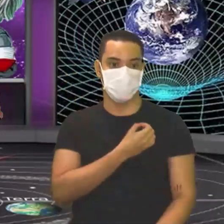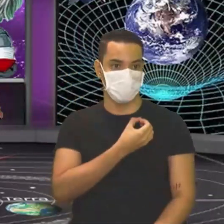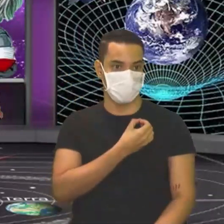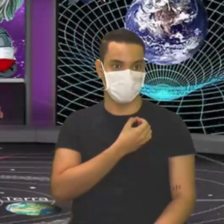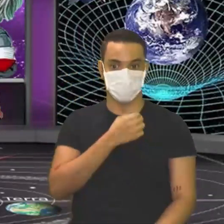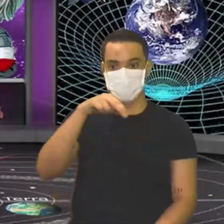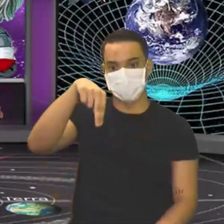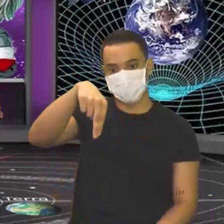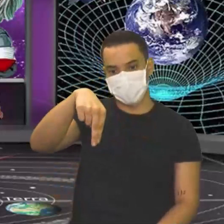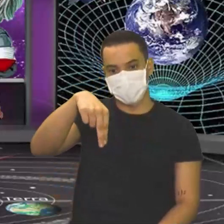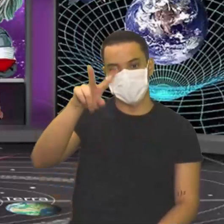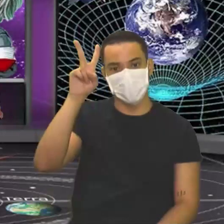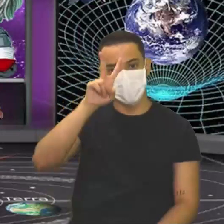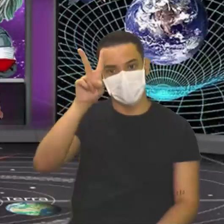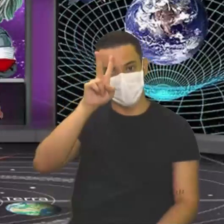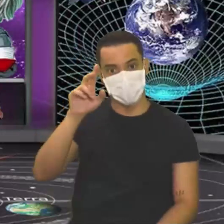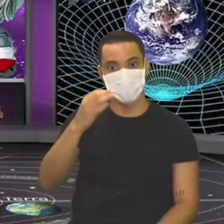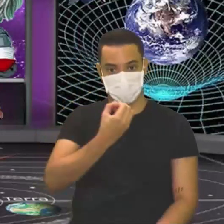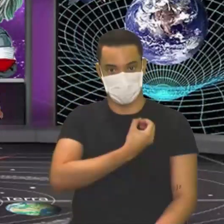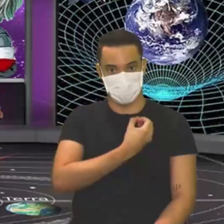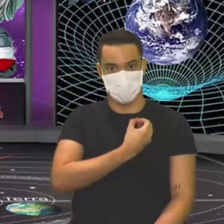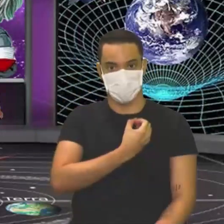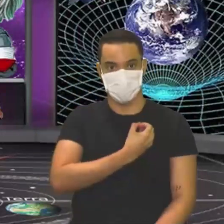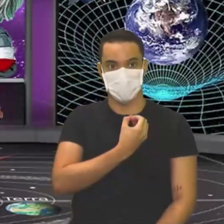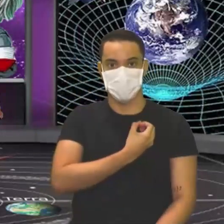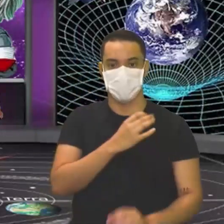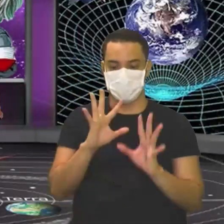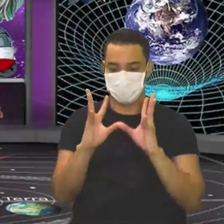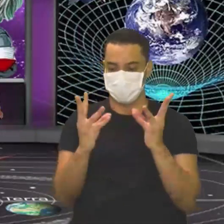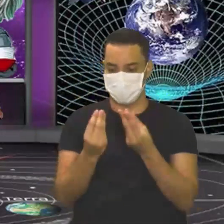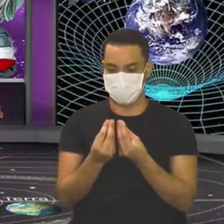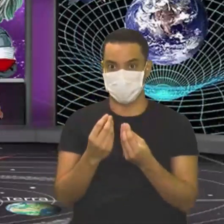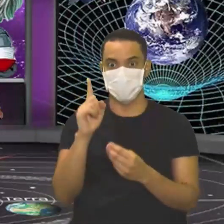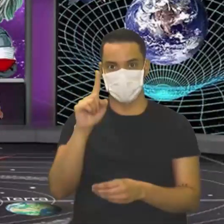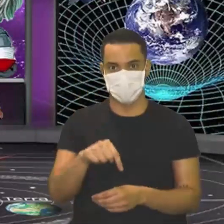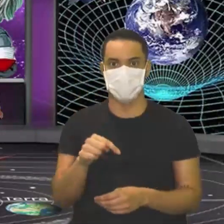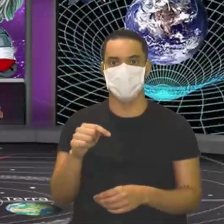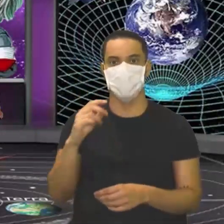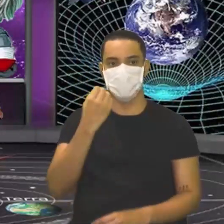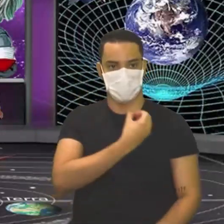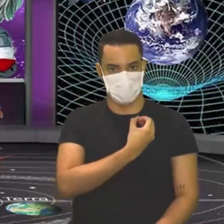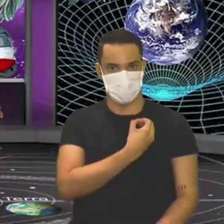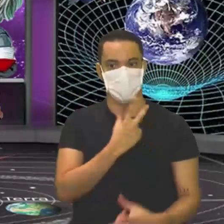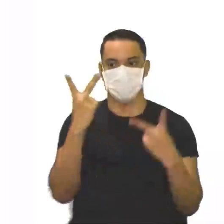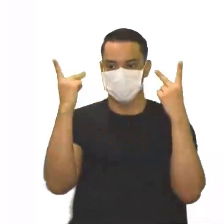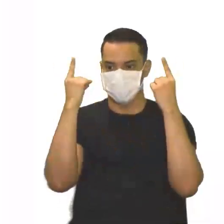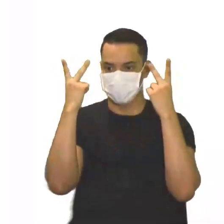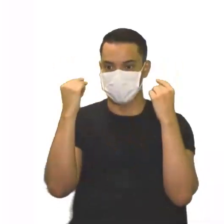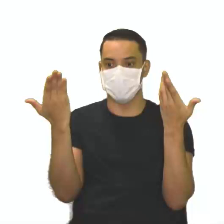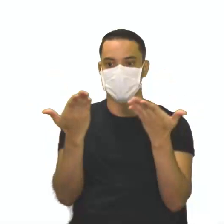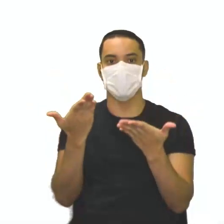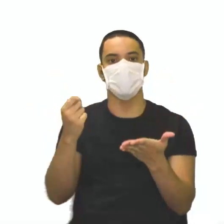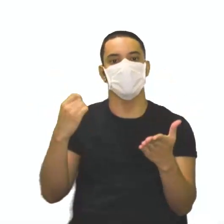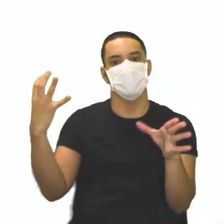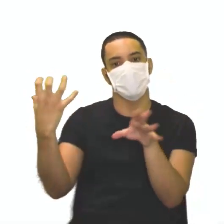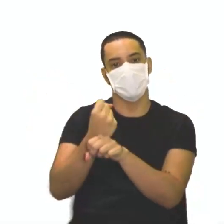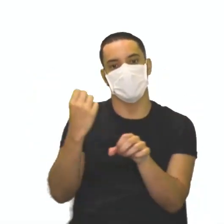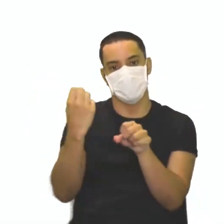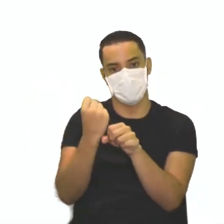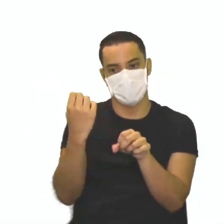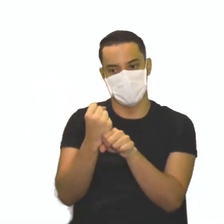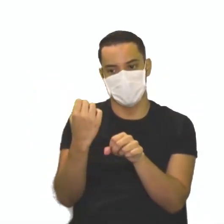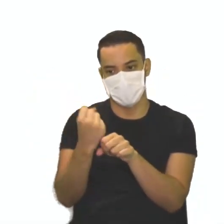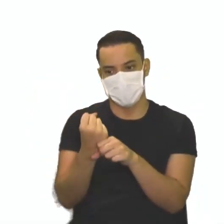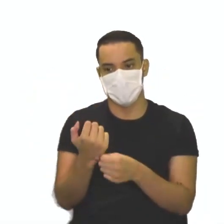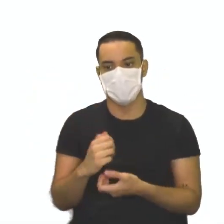meu N, ele é um número de moléculas, ele é um número inteiro, ok? Então, vamos lá calcular o valor de N,